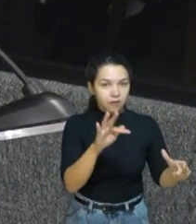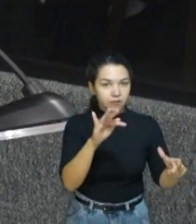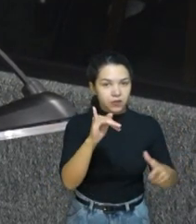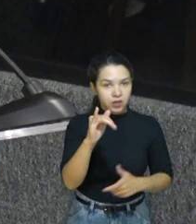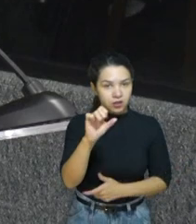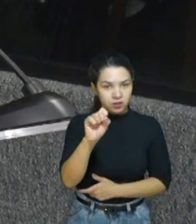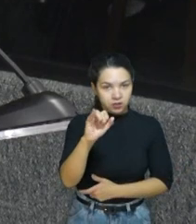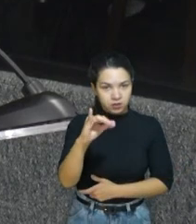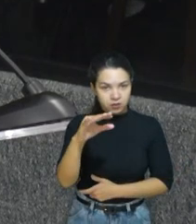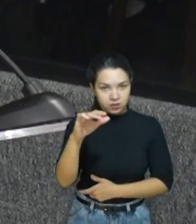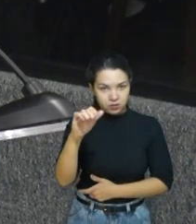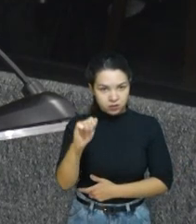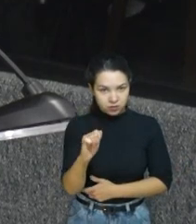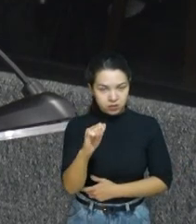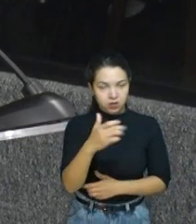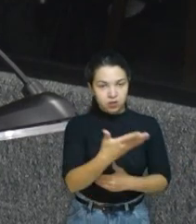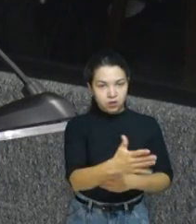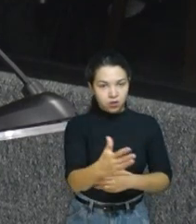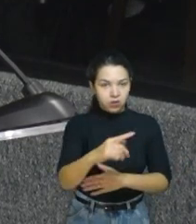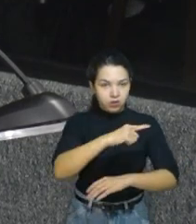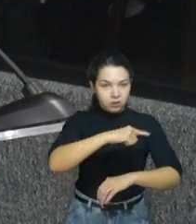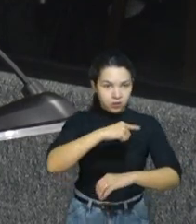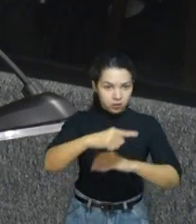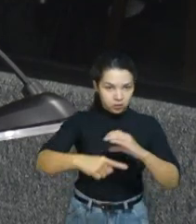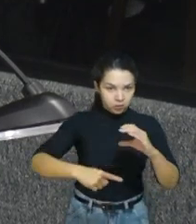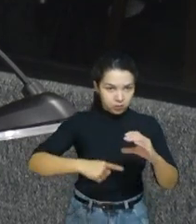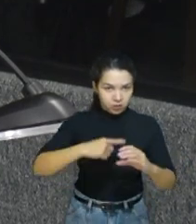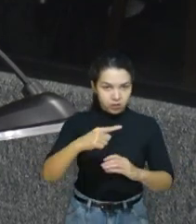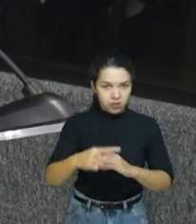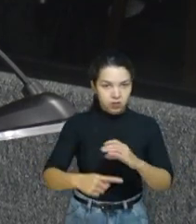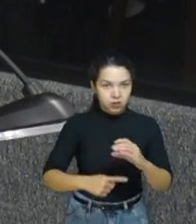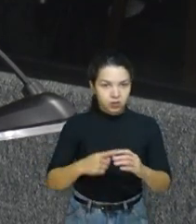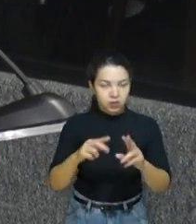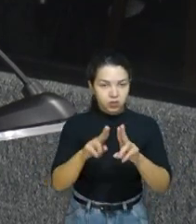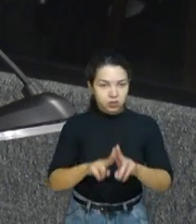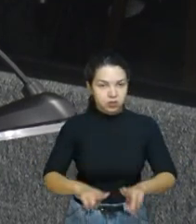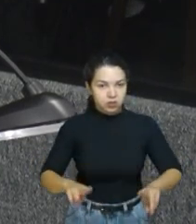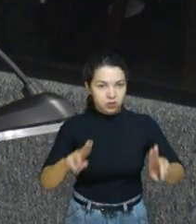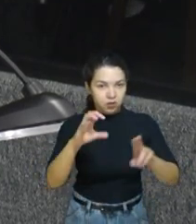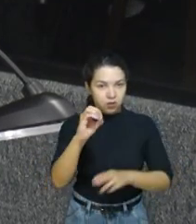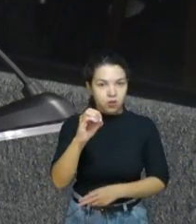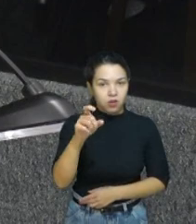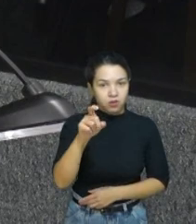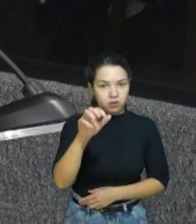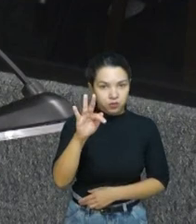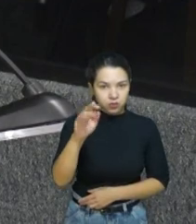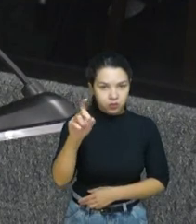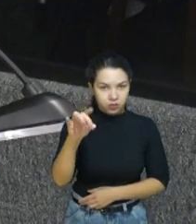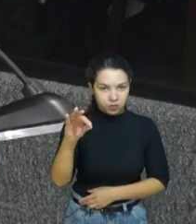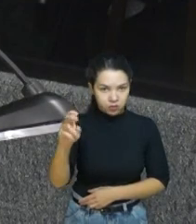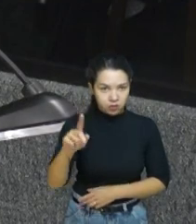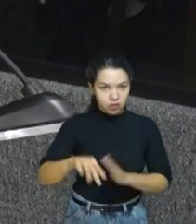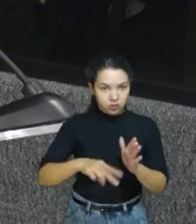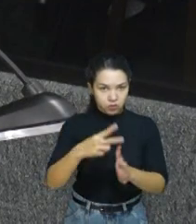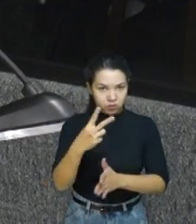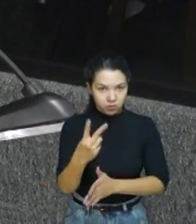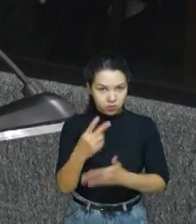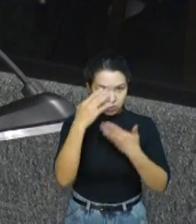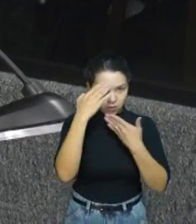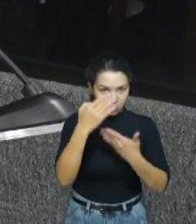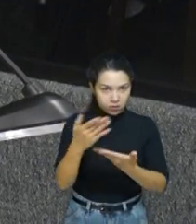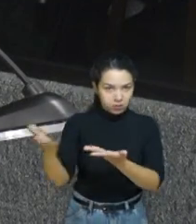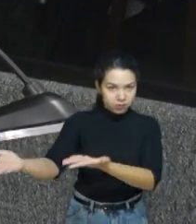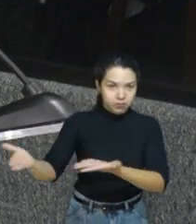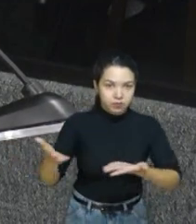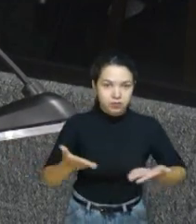Física Atmosférica Oceânica e Planetária da Universidade de Oxford por 2 vezes. Muito obrigada pela atenção de